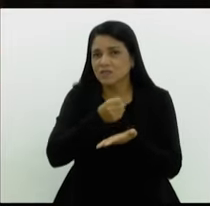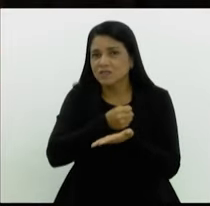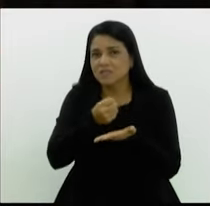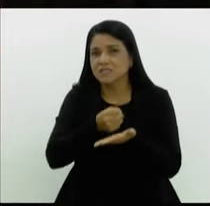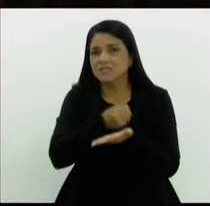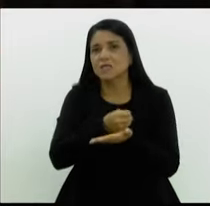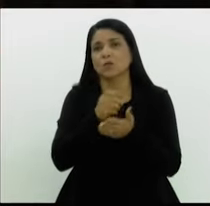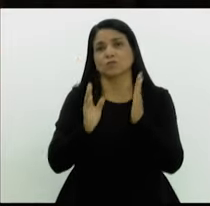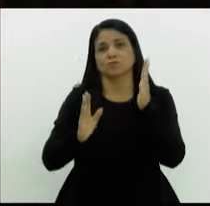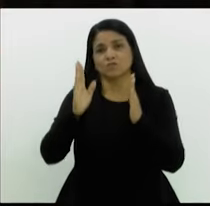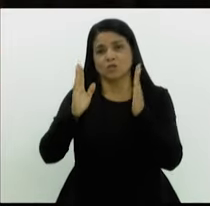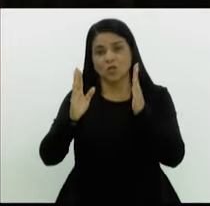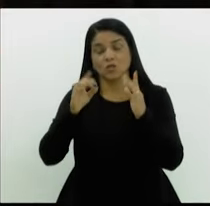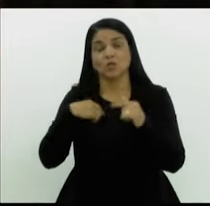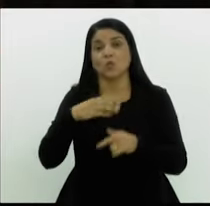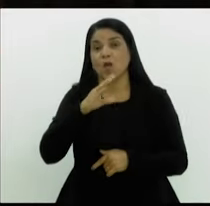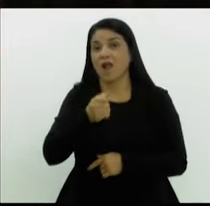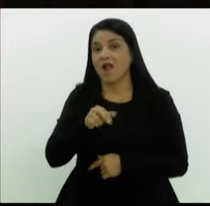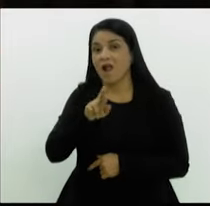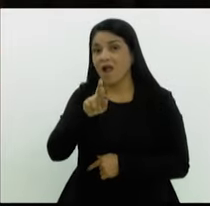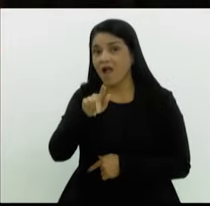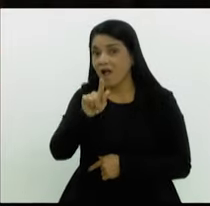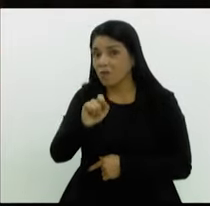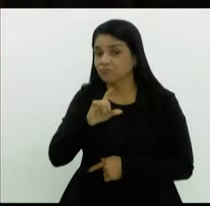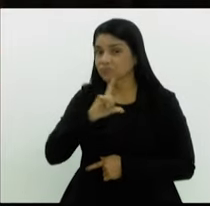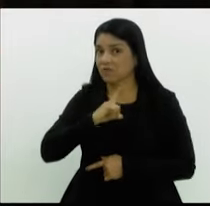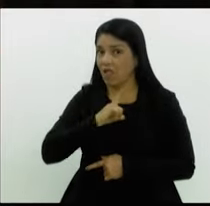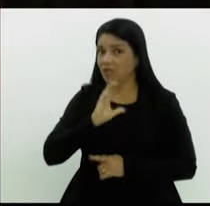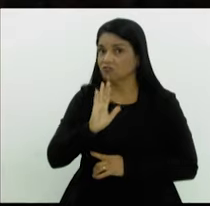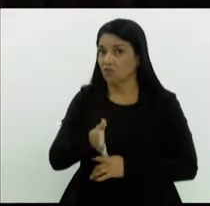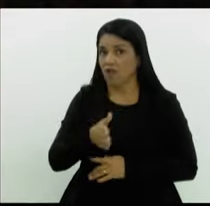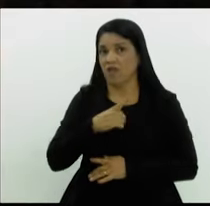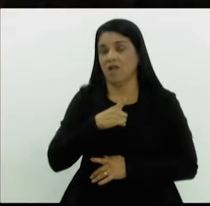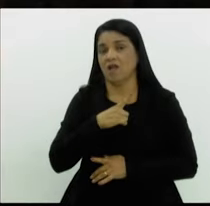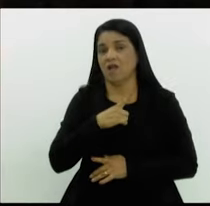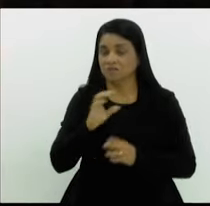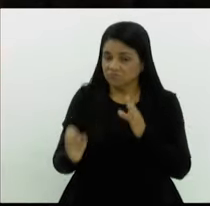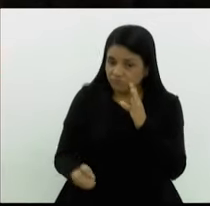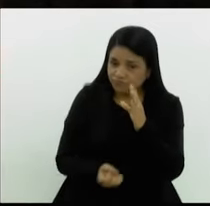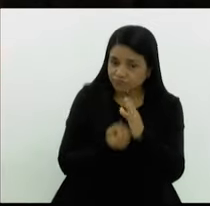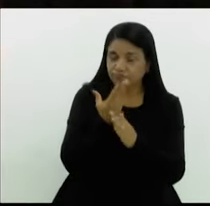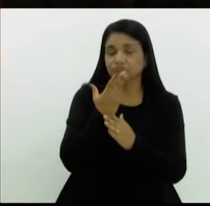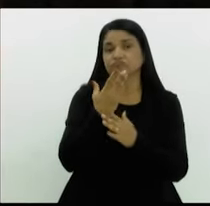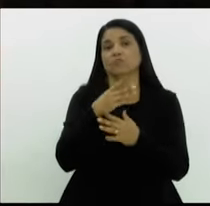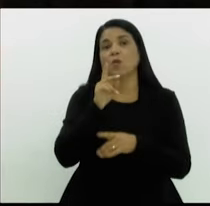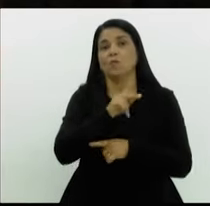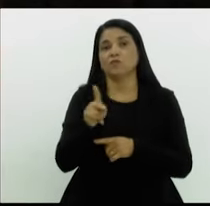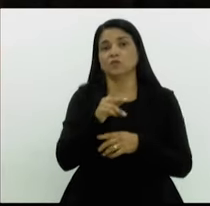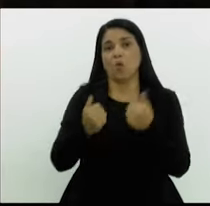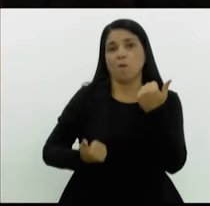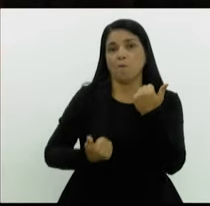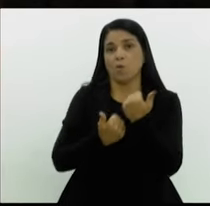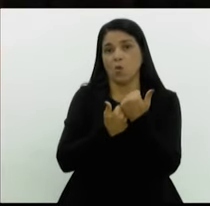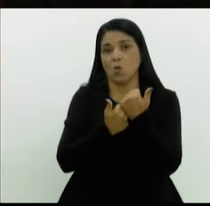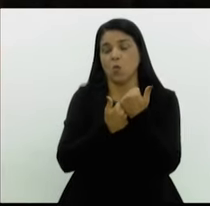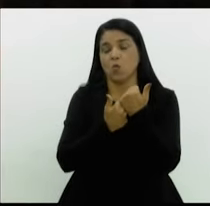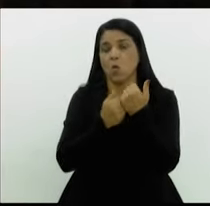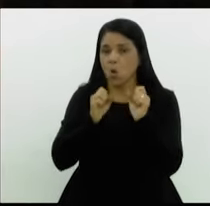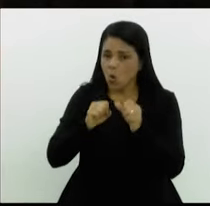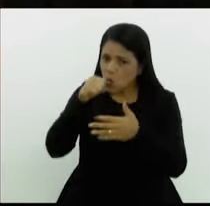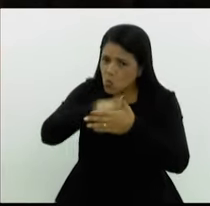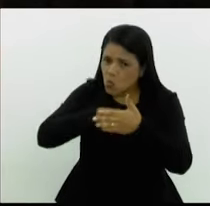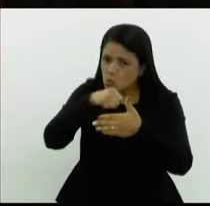se dar em cima de um cargo que existe. Então, a gente está criando o cargo do professor de apoio e vamos lutar para que o governo